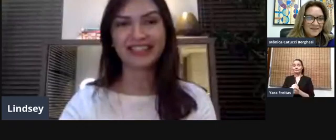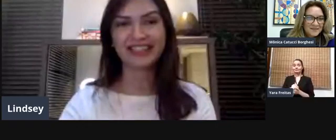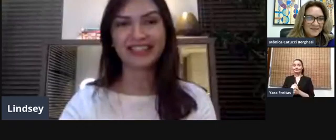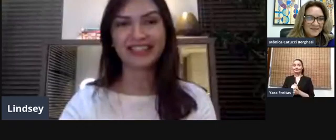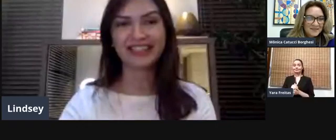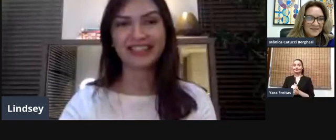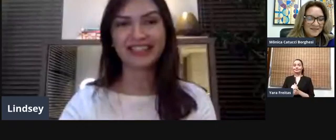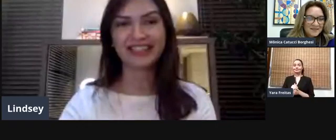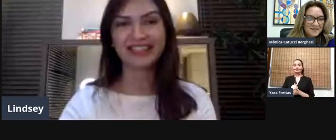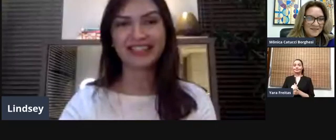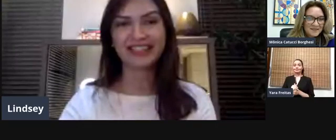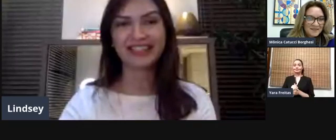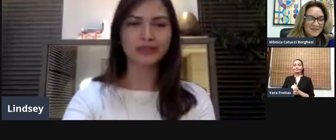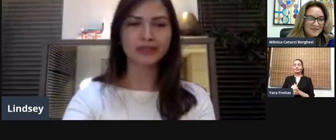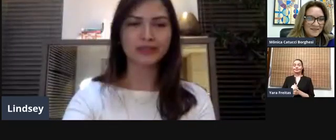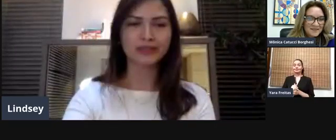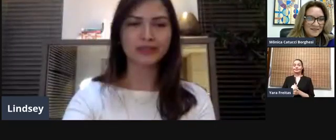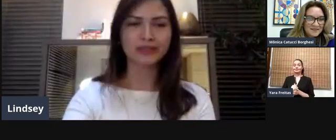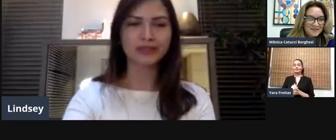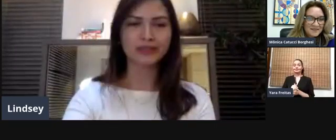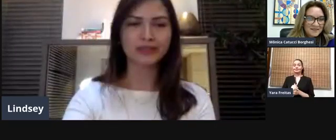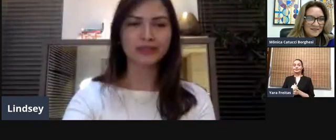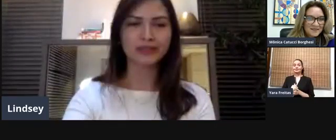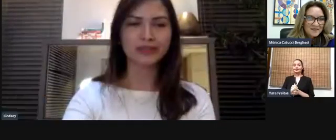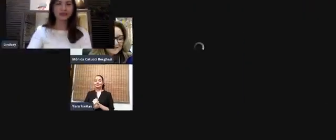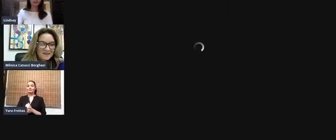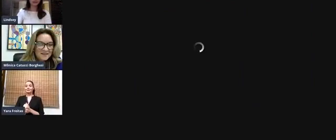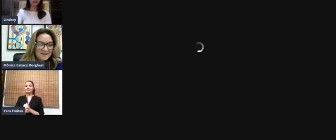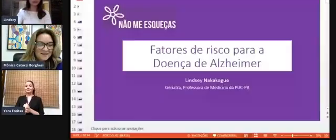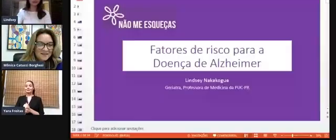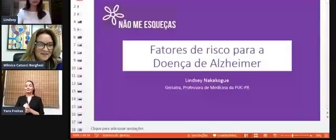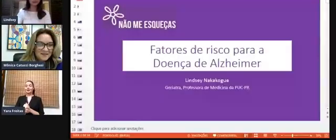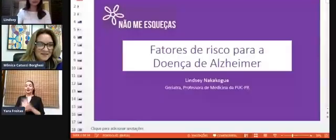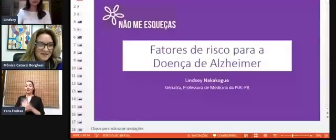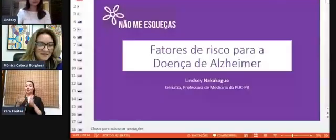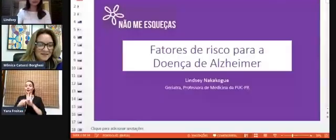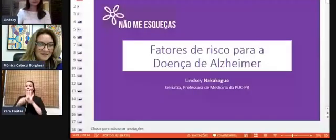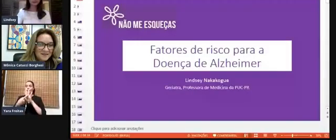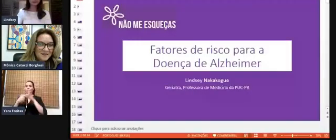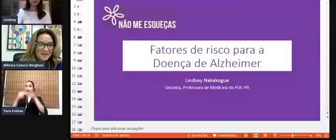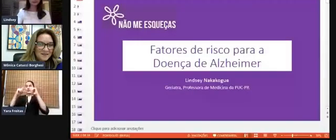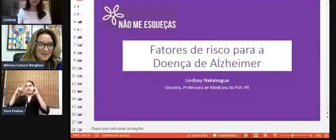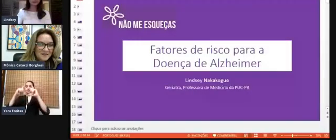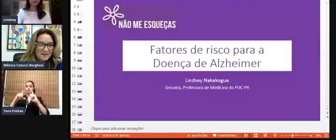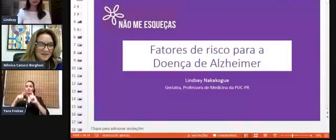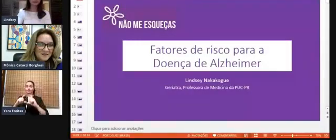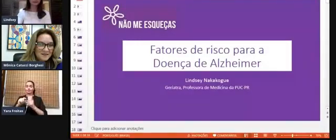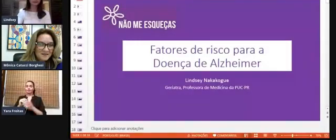Então, vamos lá, deixa eu colocar aqui o slide.